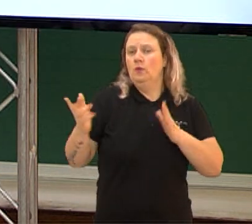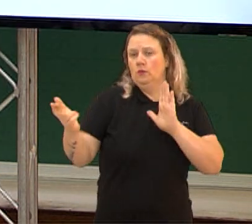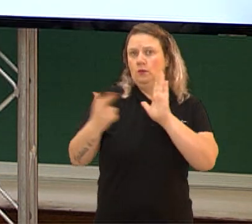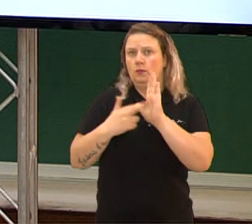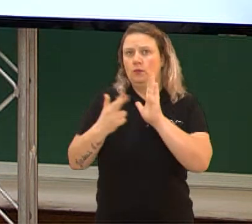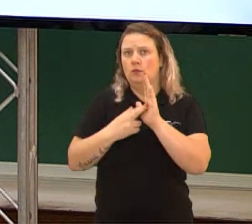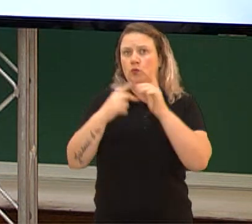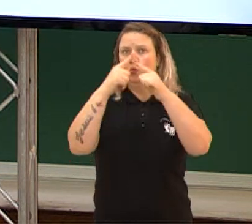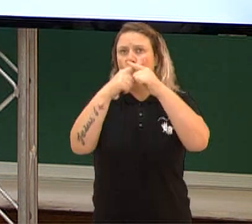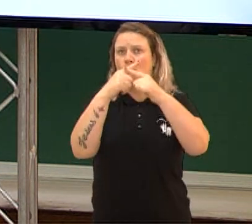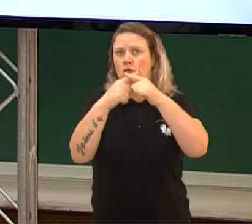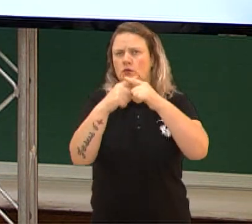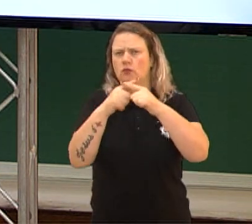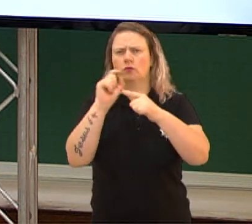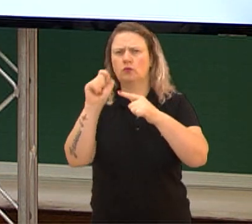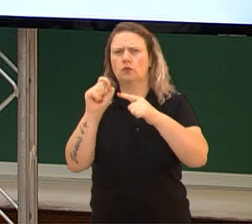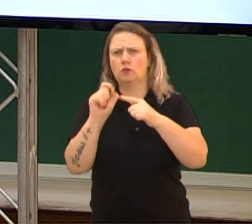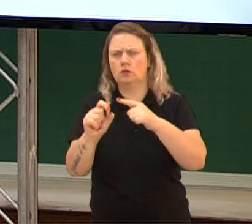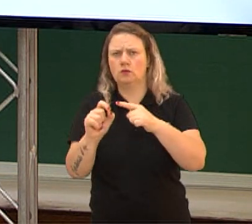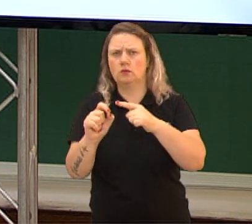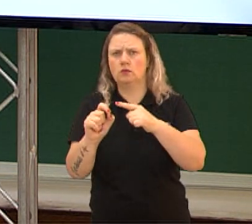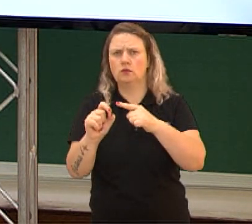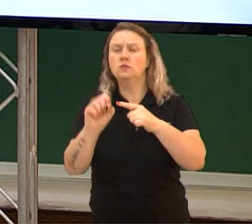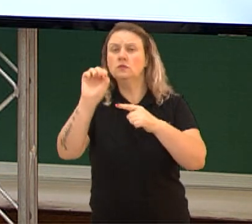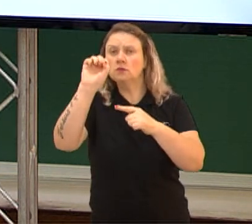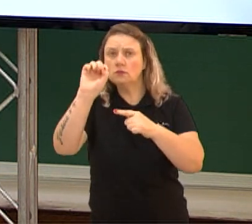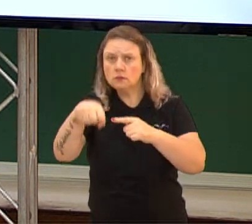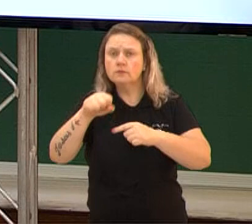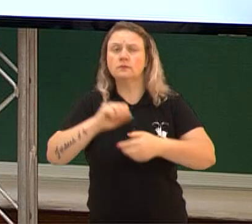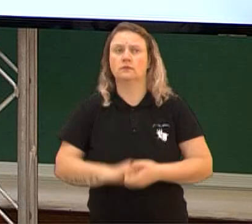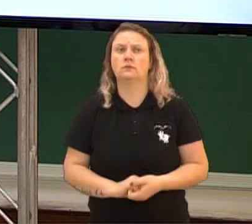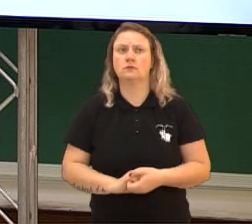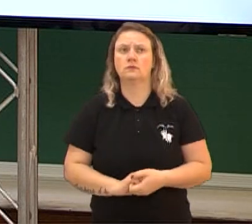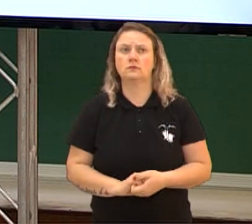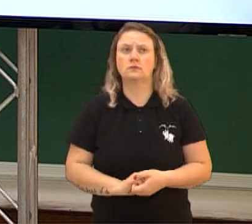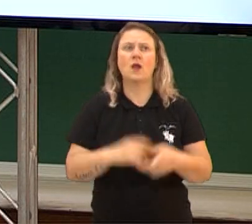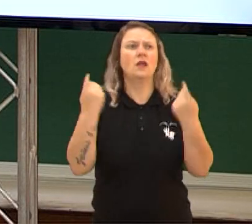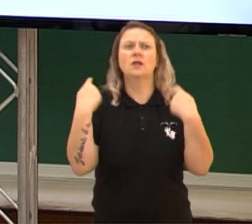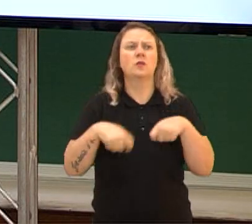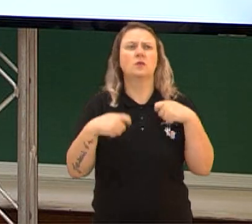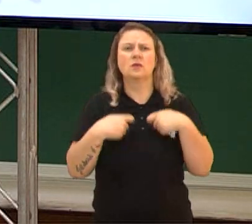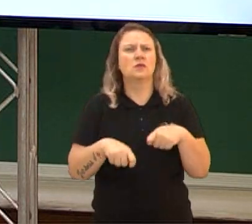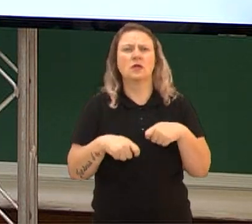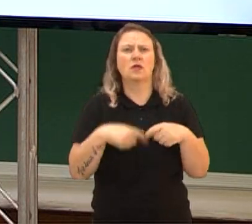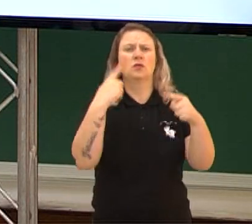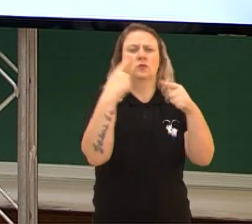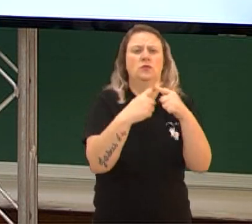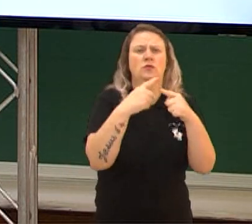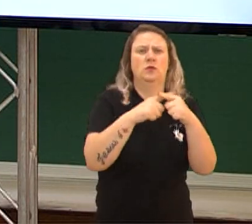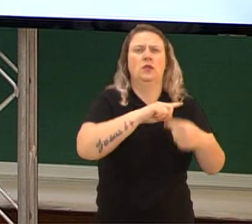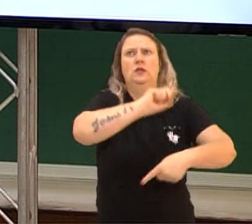colunas dá a quantidade de elementos? Sim. Ah, então não precisava multiplicar para depois contar?